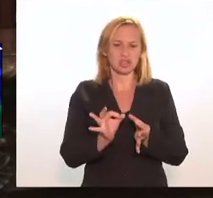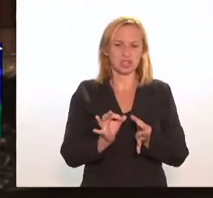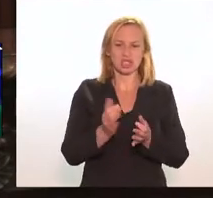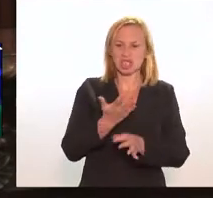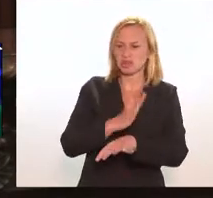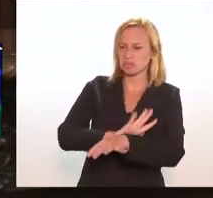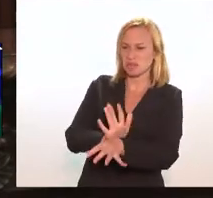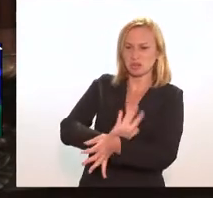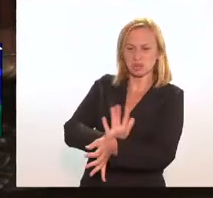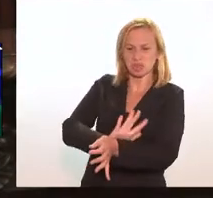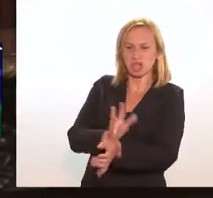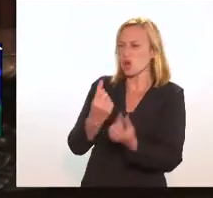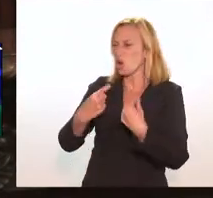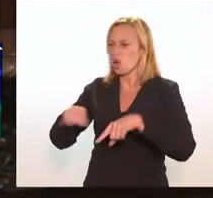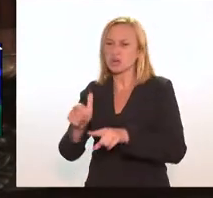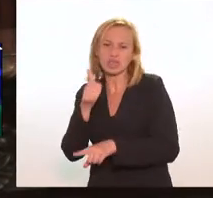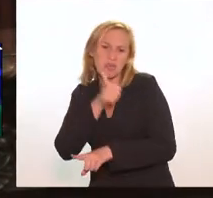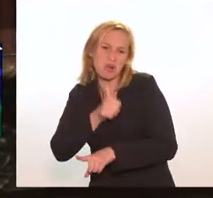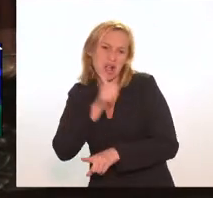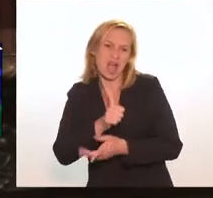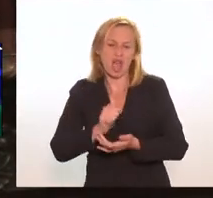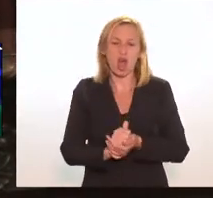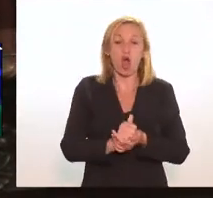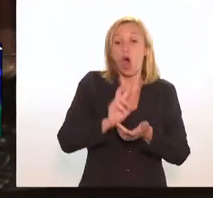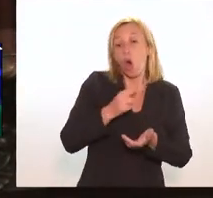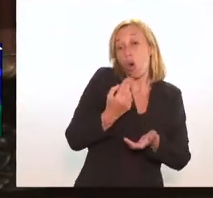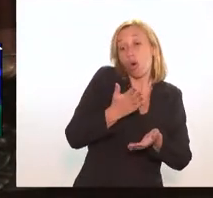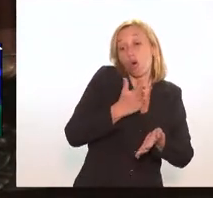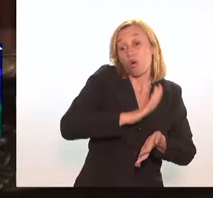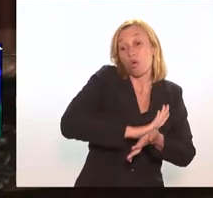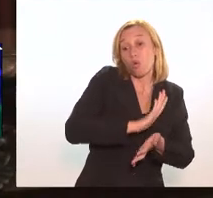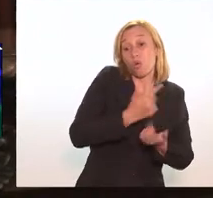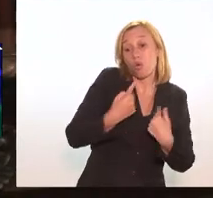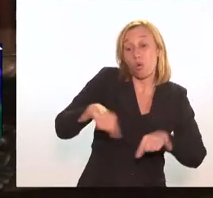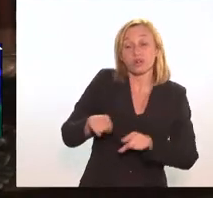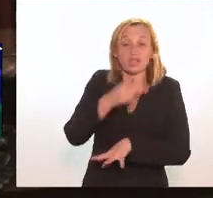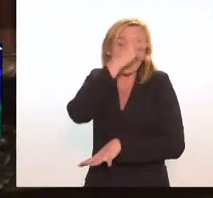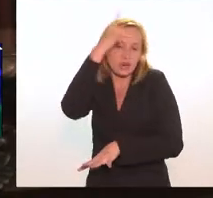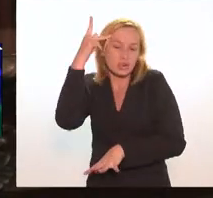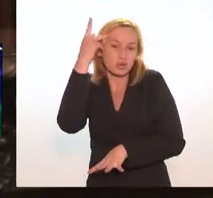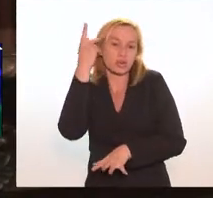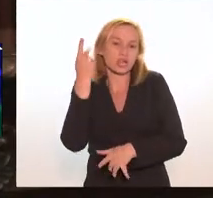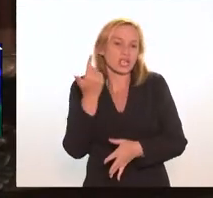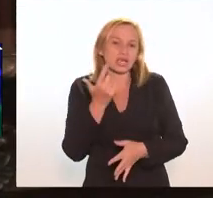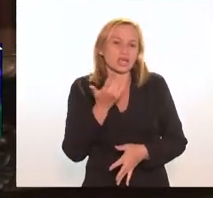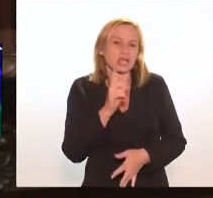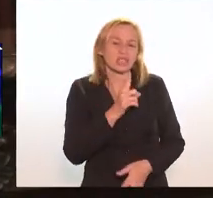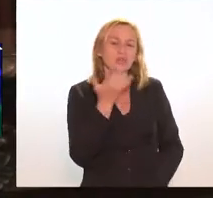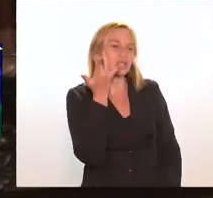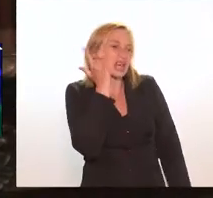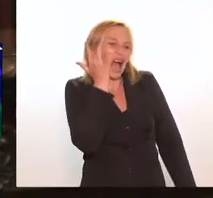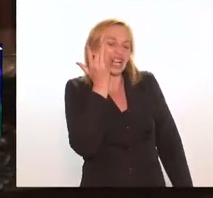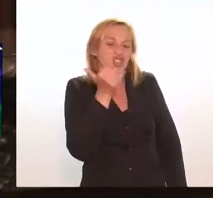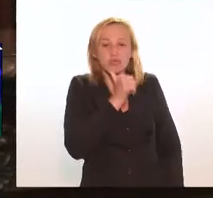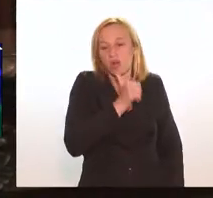discriminatórios contra a mulher ou contra pessoas que não se identificam com o próprio